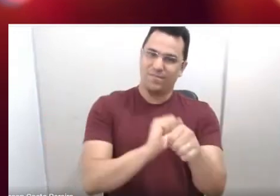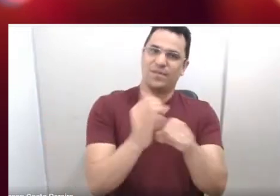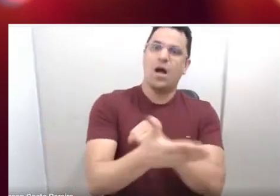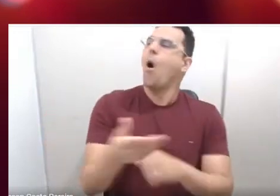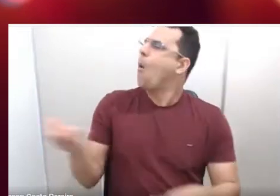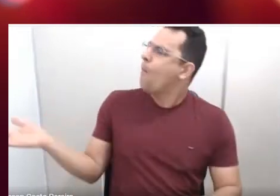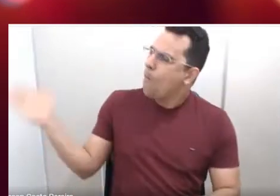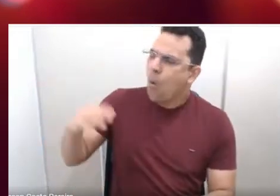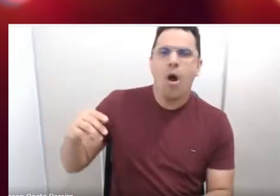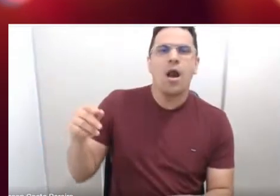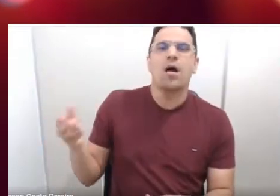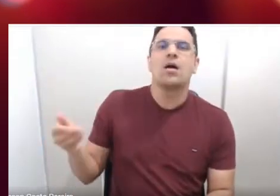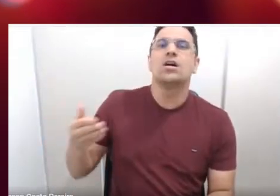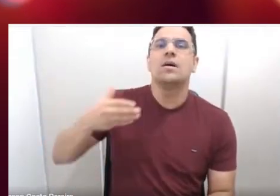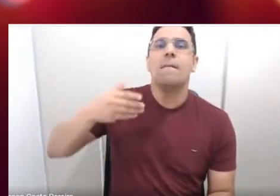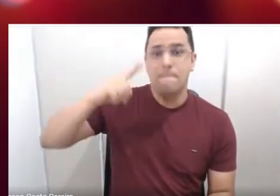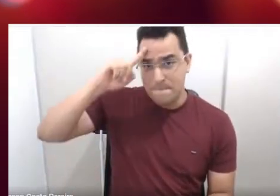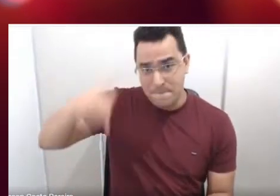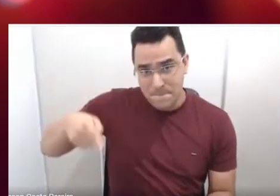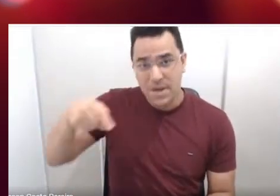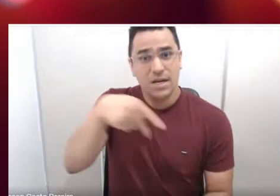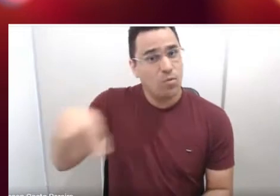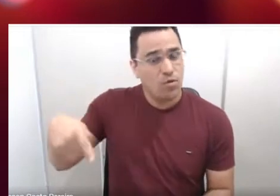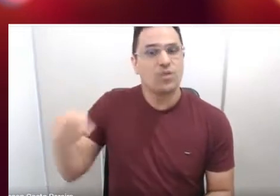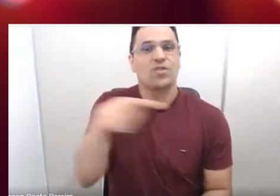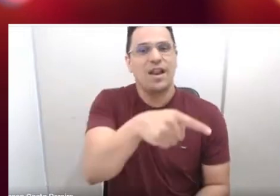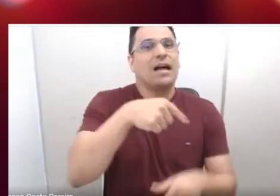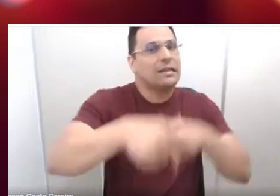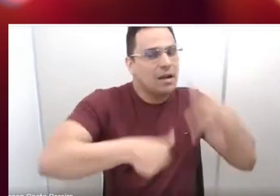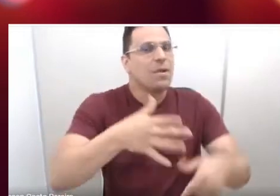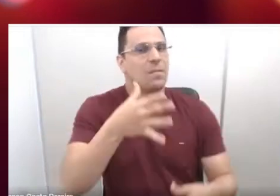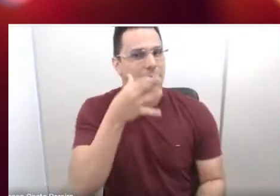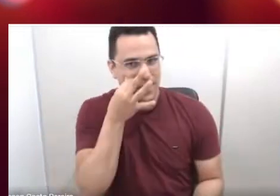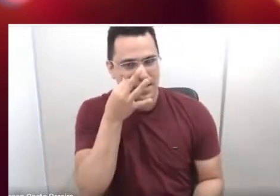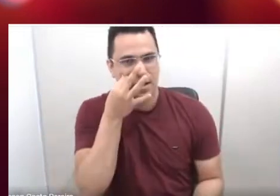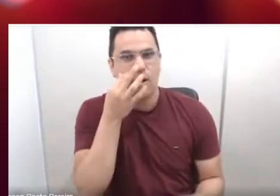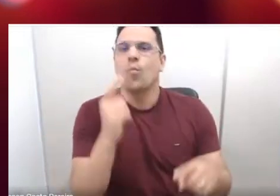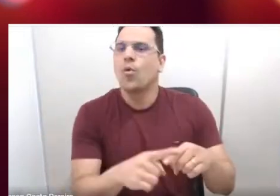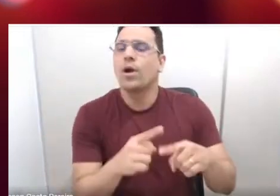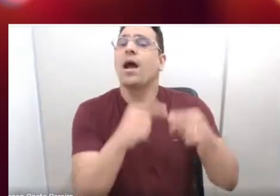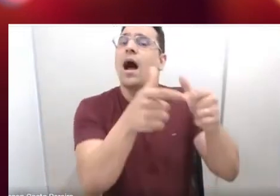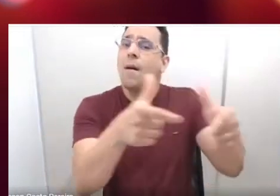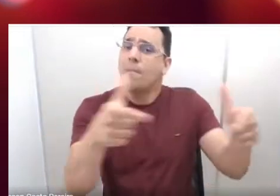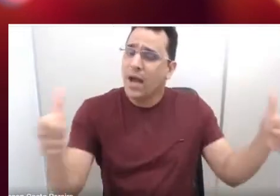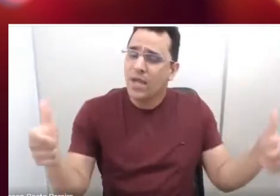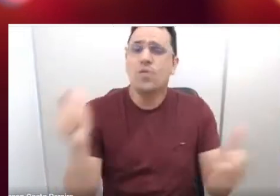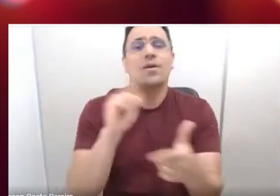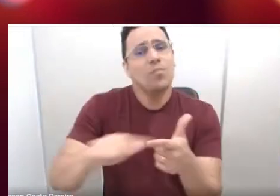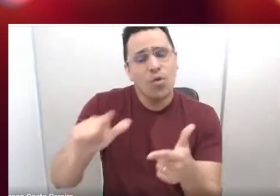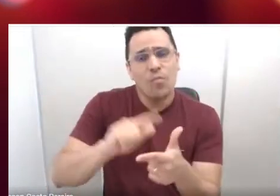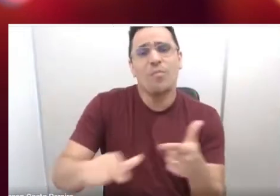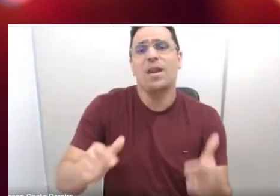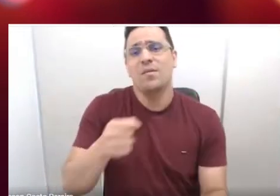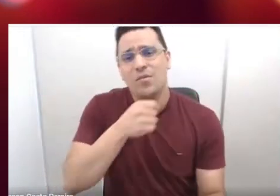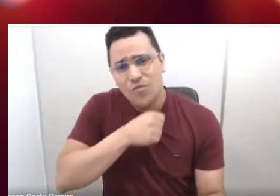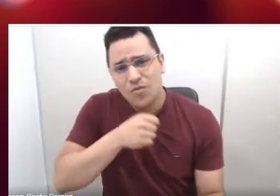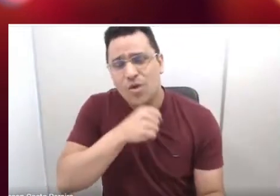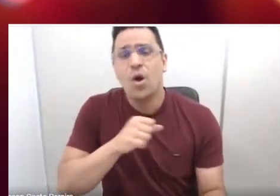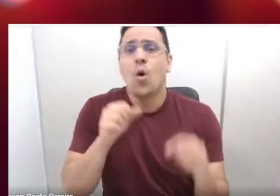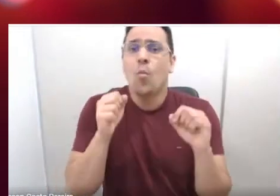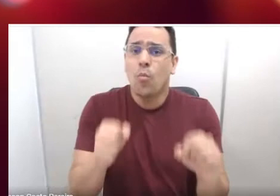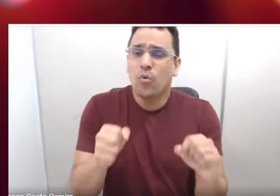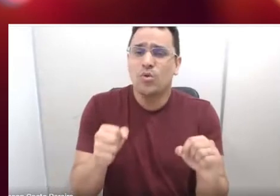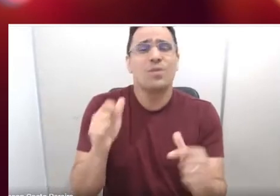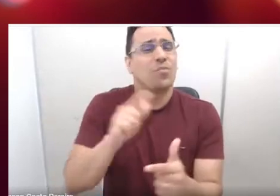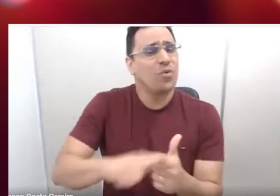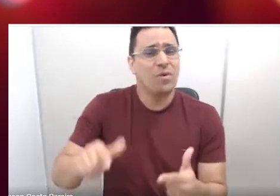retorno presencial de imediato, tendo em vista que grande parte dos nossos professores são do grupo de risco, enfim, a gente ia matar nossa